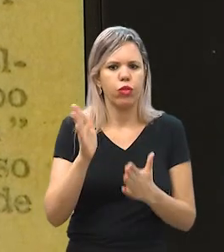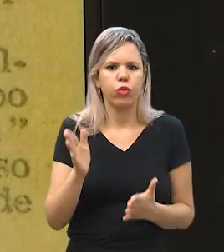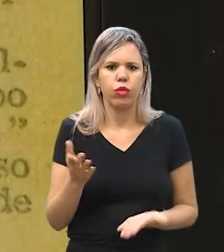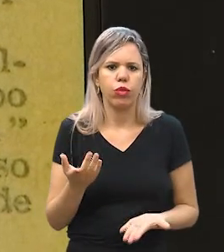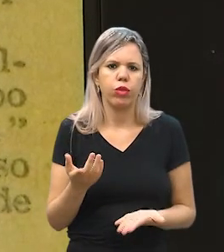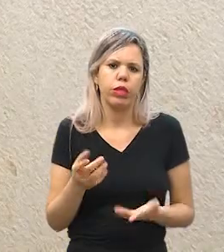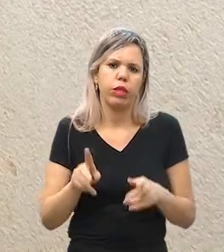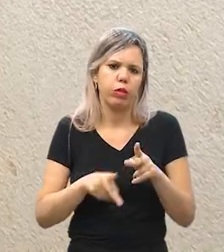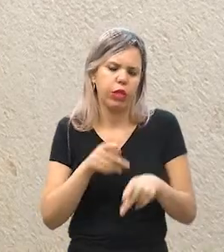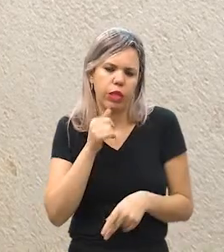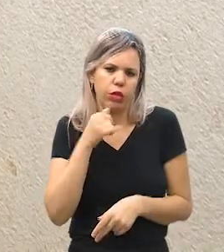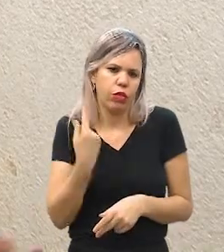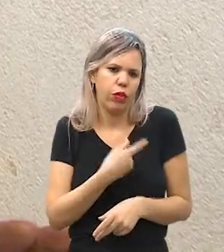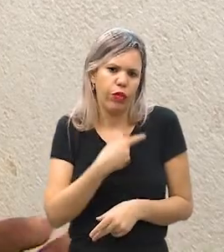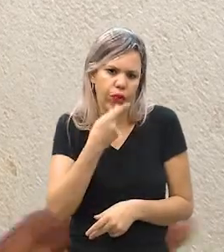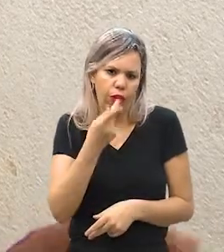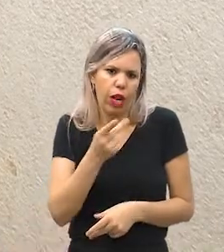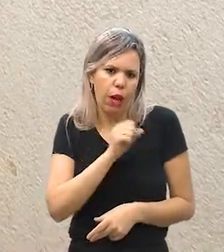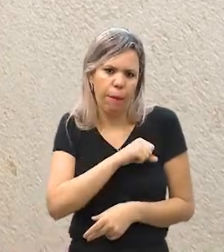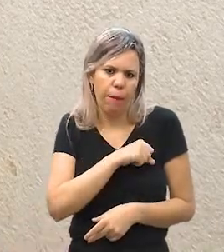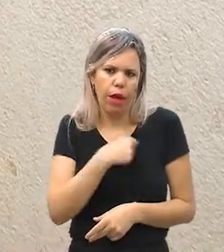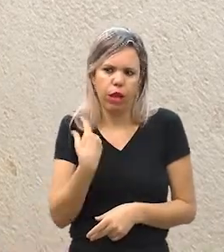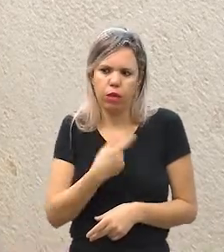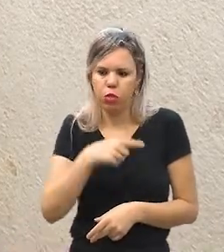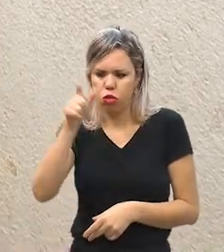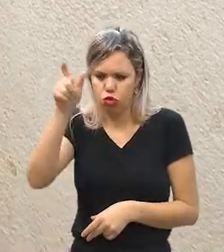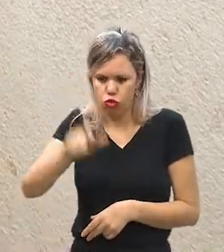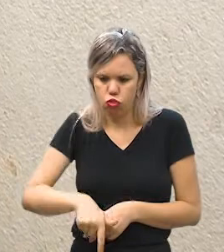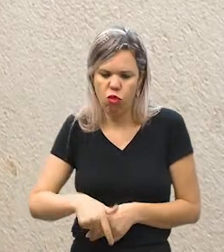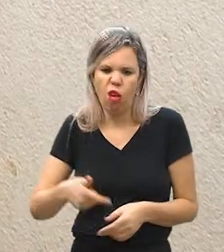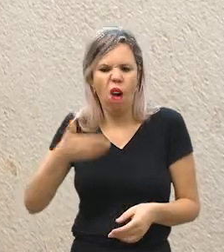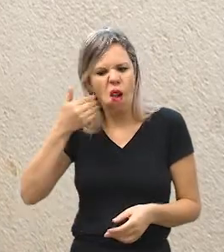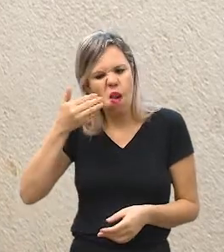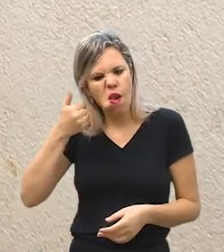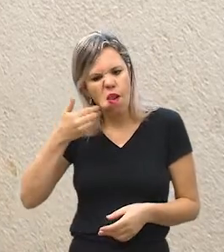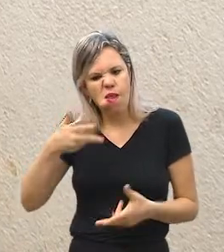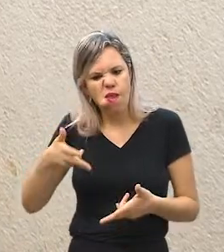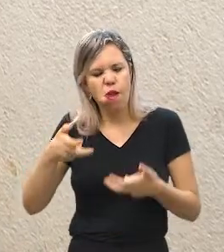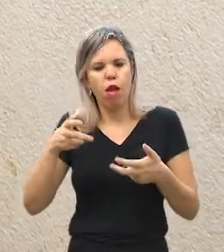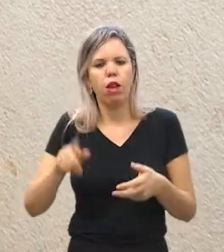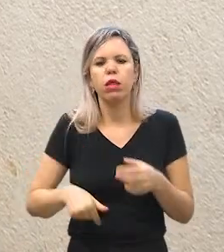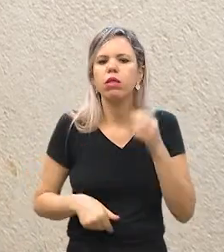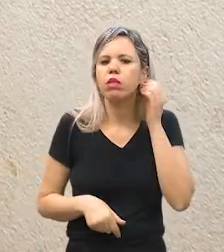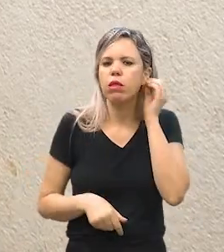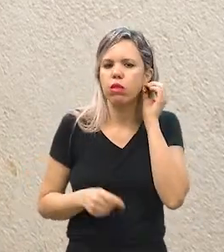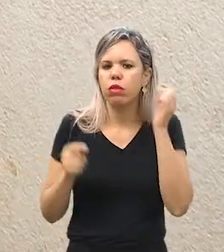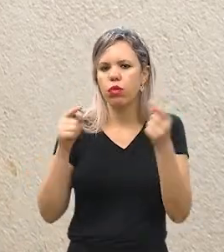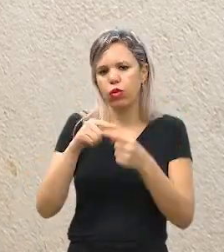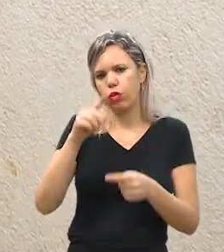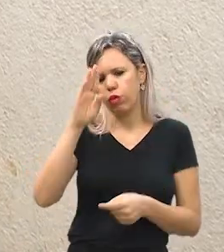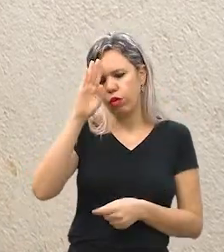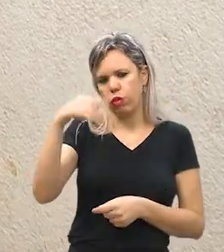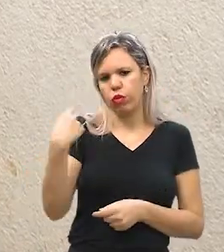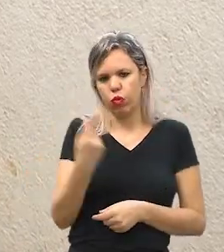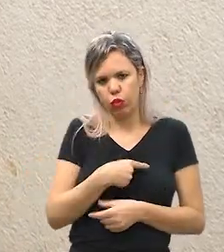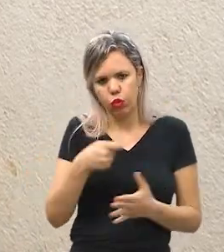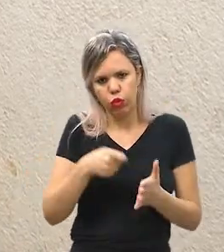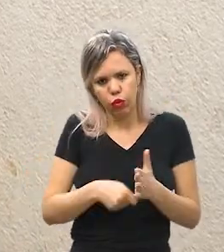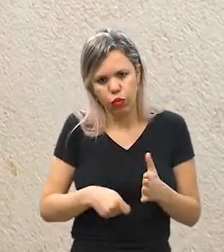capital. Nós não vamos deixar de falar mal daqueles que nos exploram, né? Então esse era o eixo central da